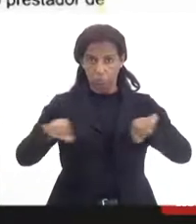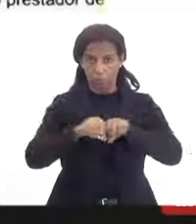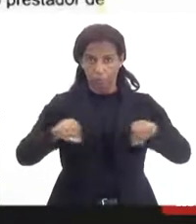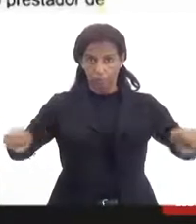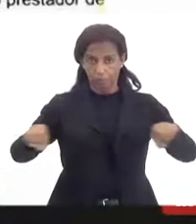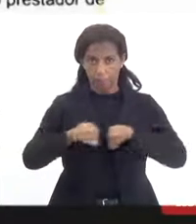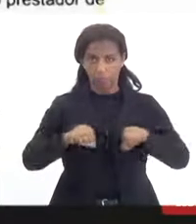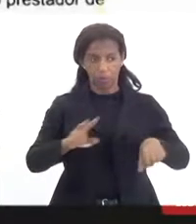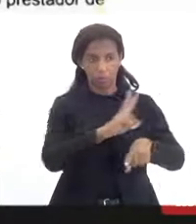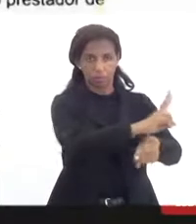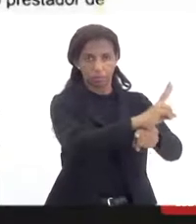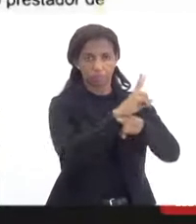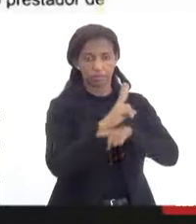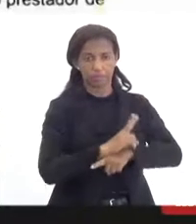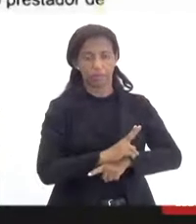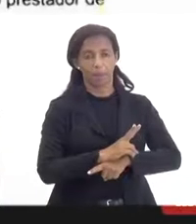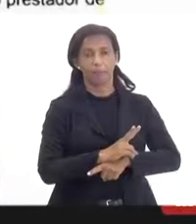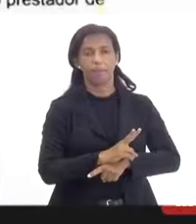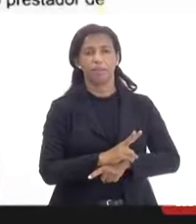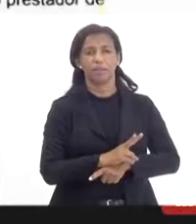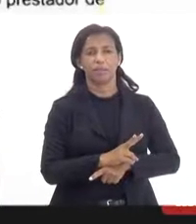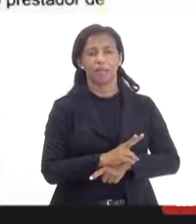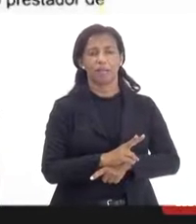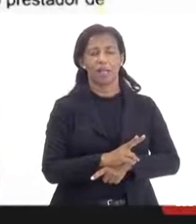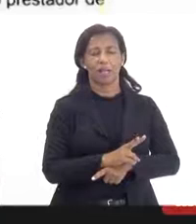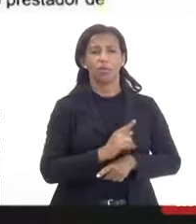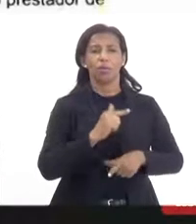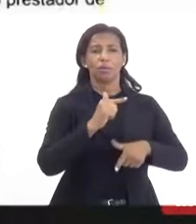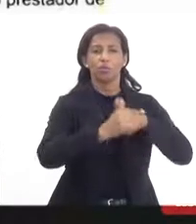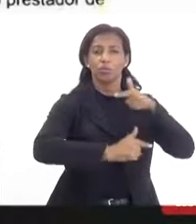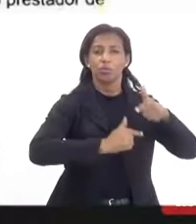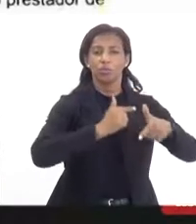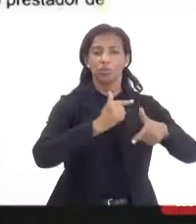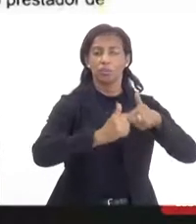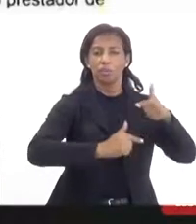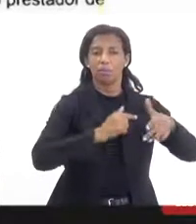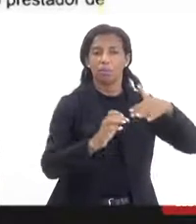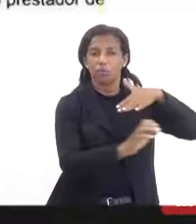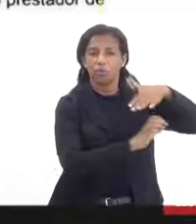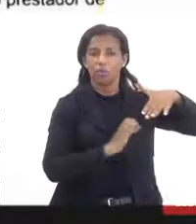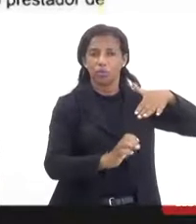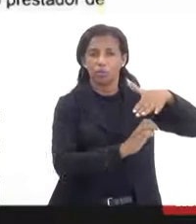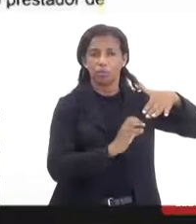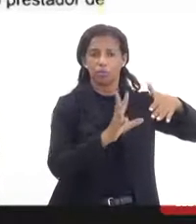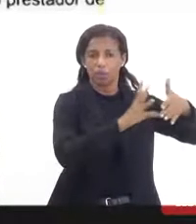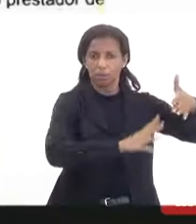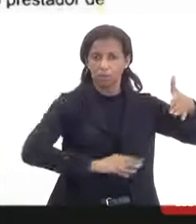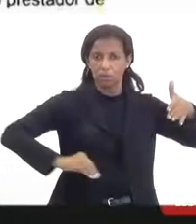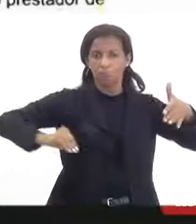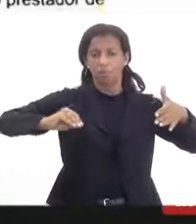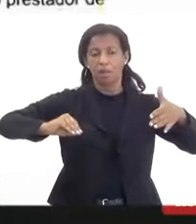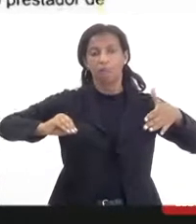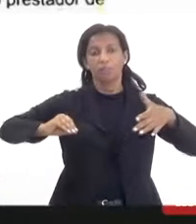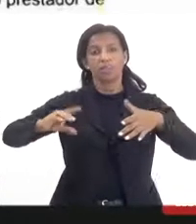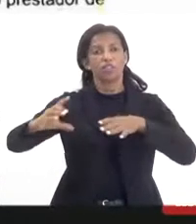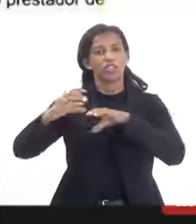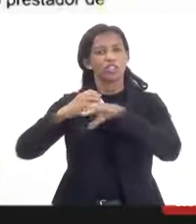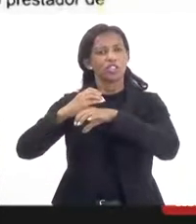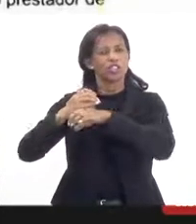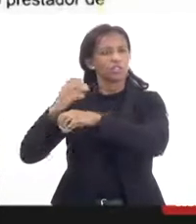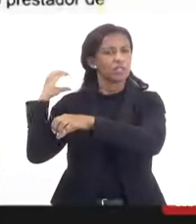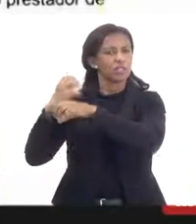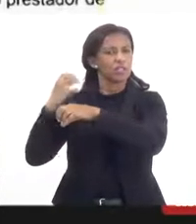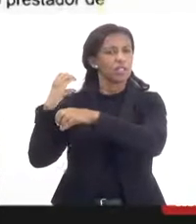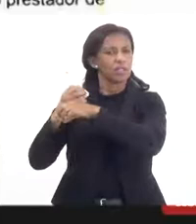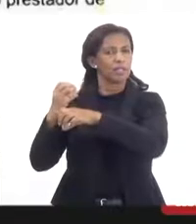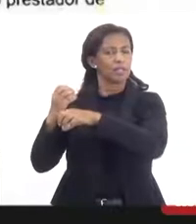empregados por prestadores de serviços da Petrobras. Esses tubos se enquadrariam como insumos do Serviço de Engenharia Civil listado